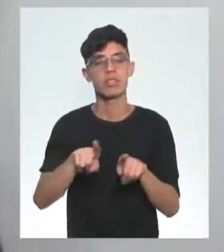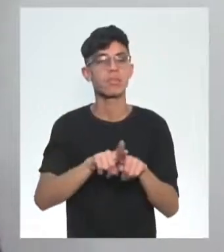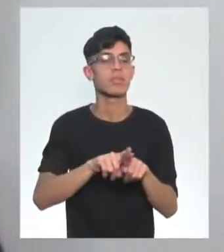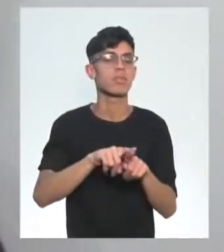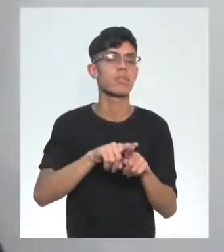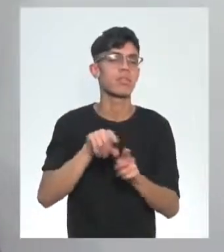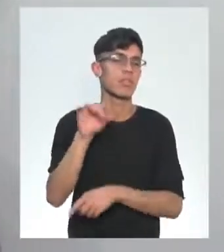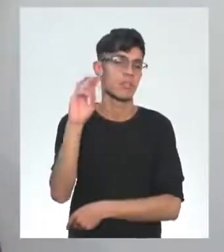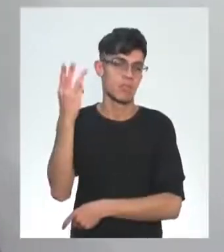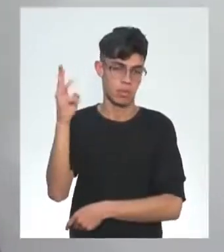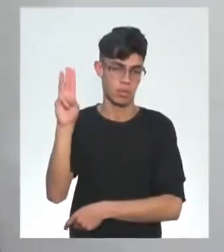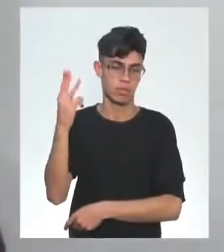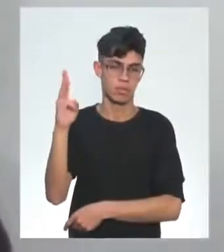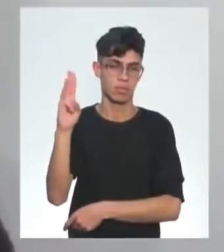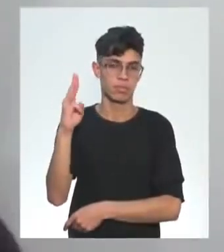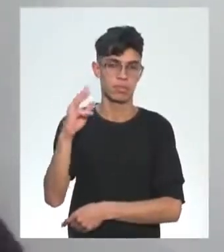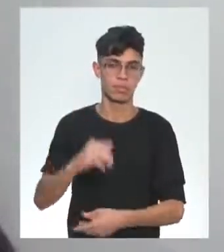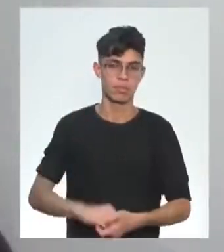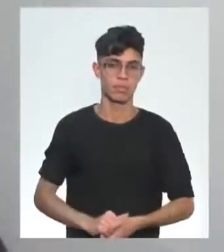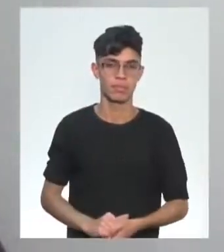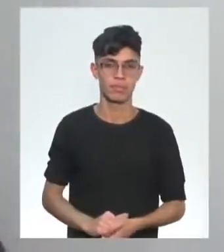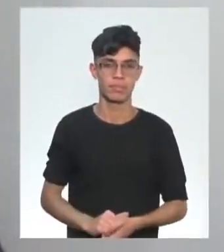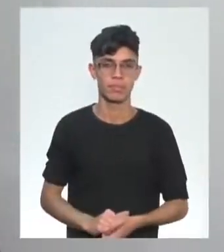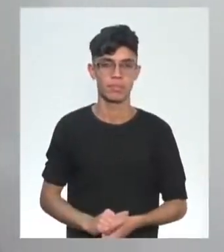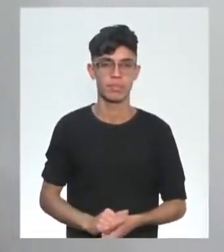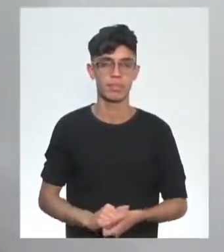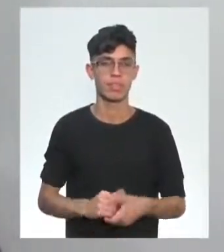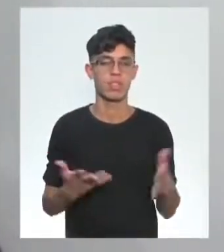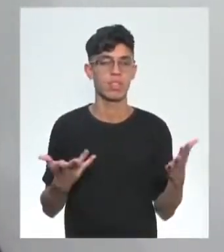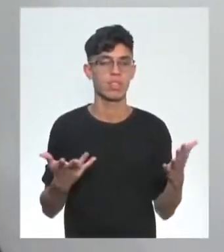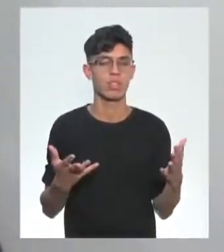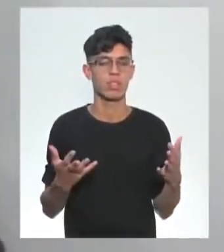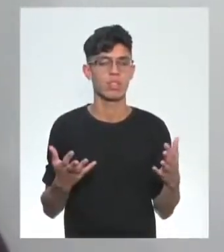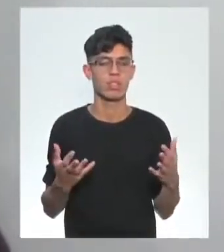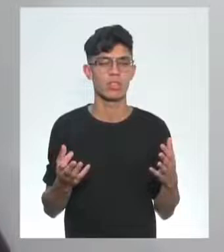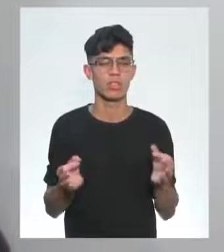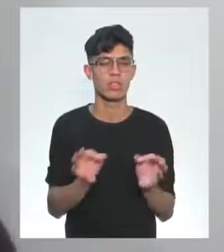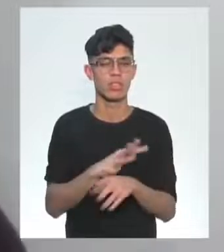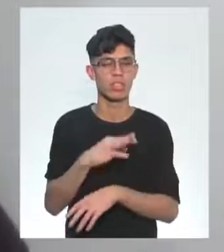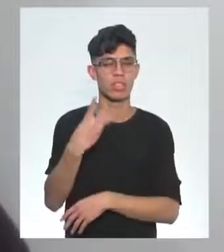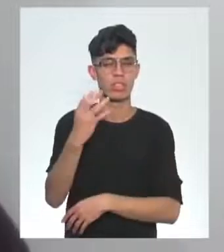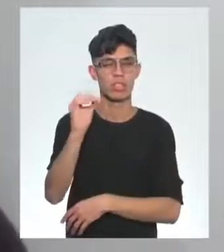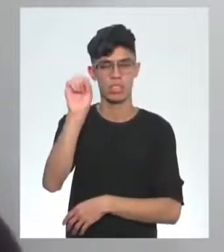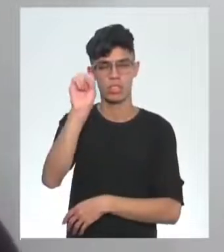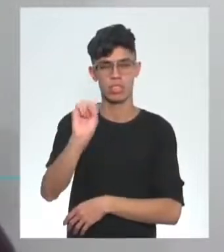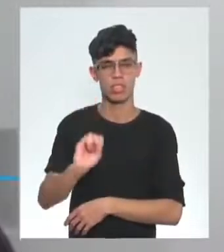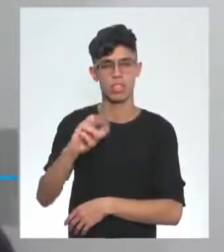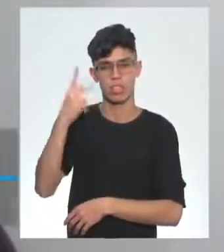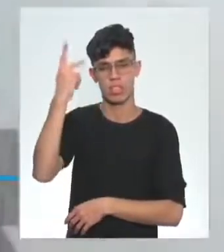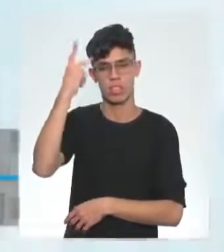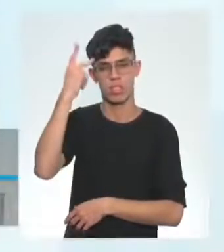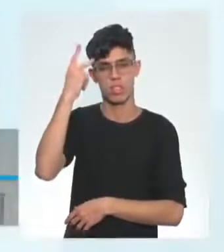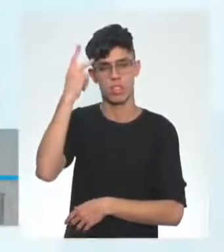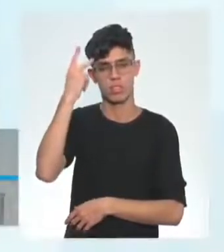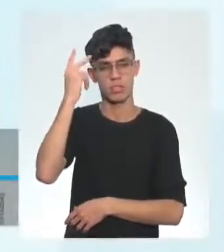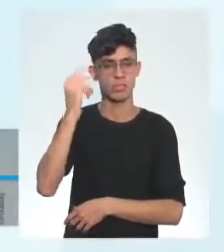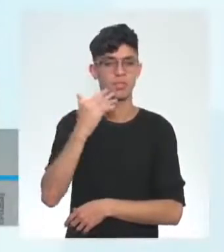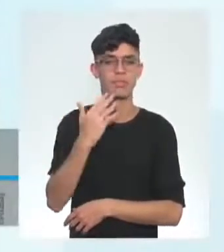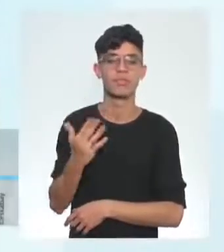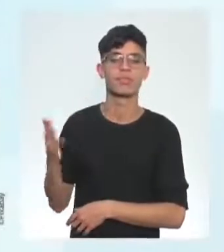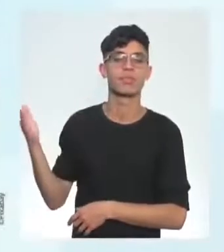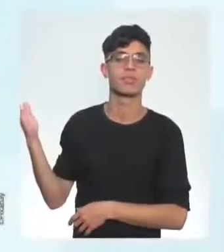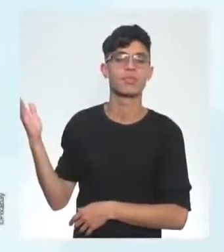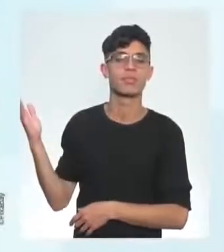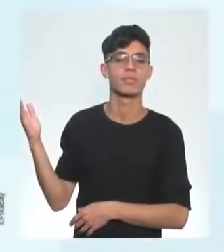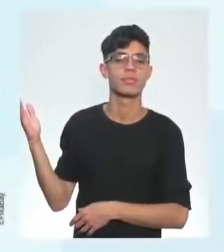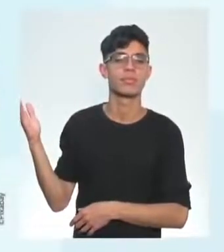Nossa, eu estou virando um guia turístico aqui. Mas, olha, eu quero terminar esse passeio por São Paulo, 30 segundinhos falando de São Paulo. Então, vamos lá, olha só. O que há de